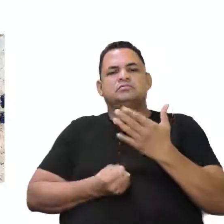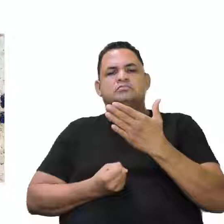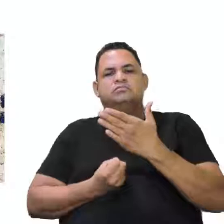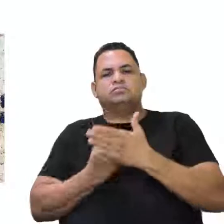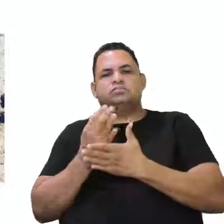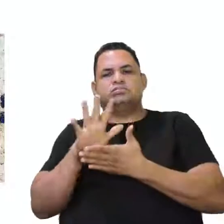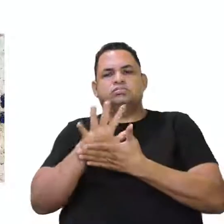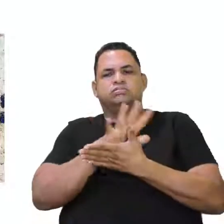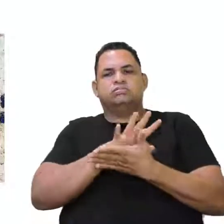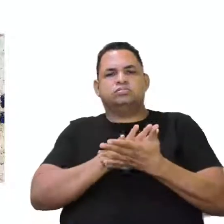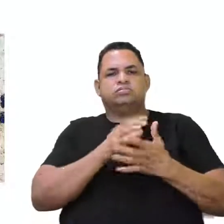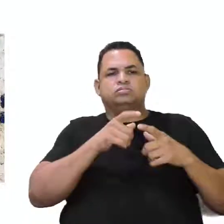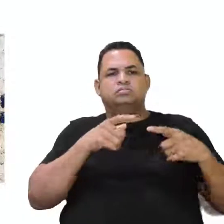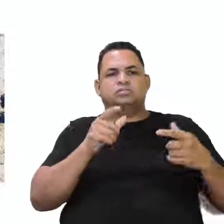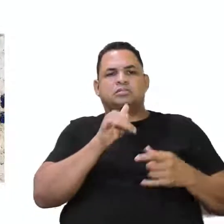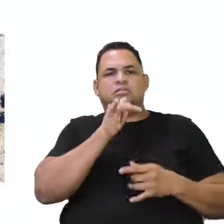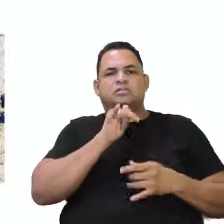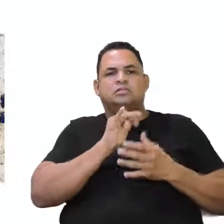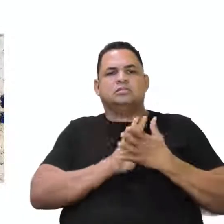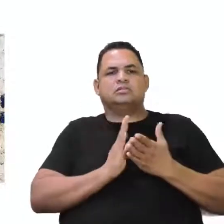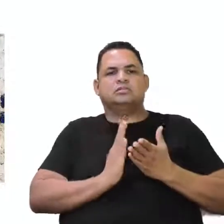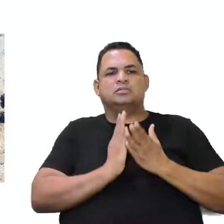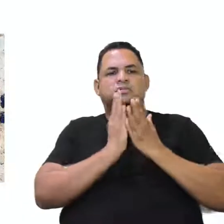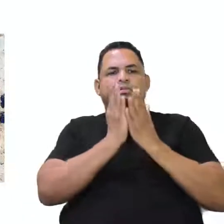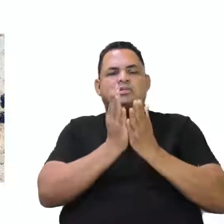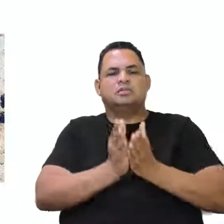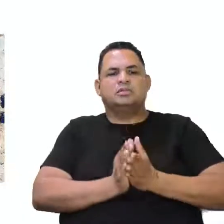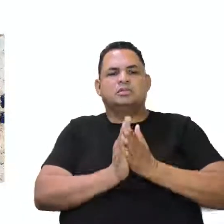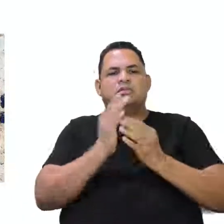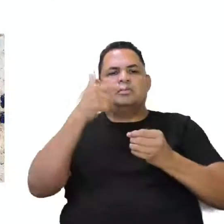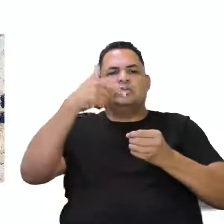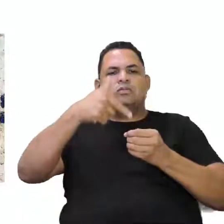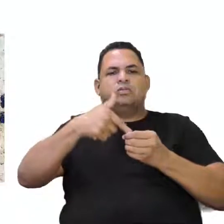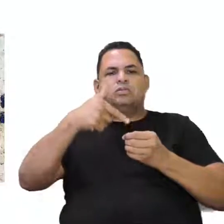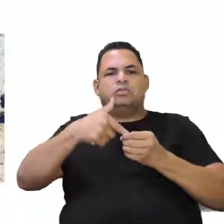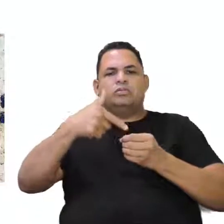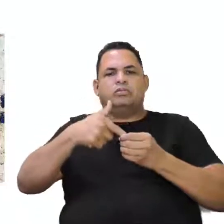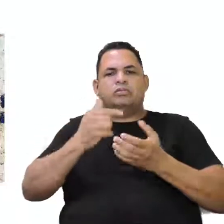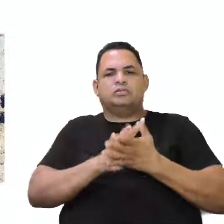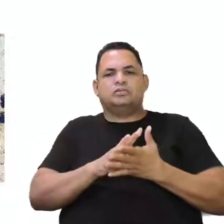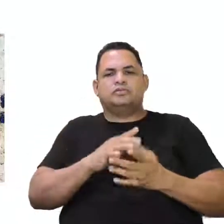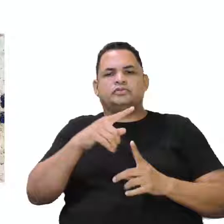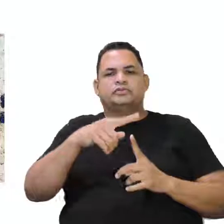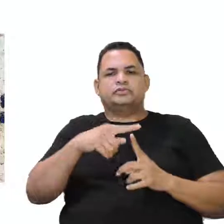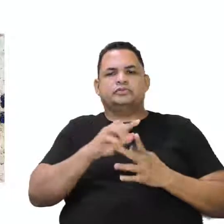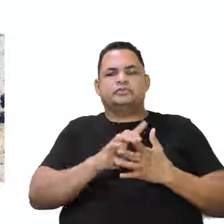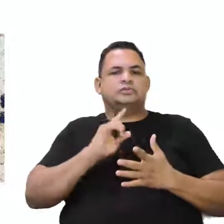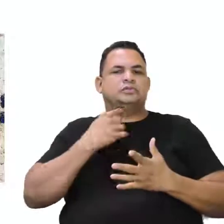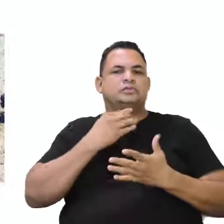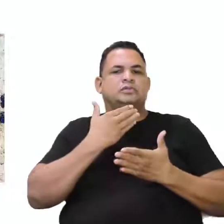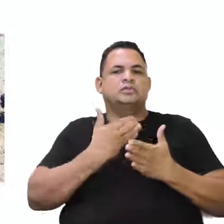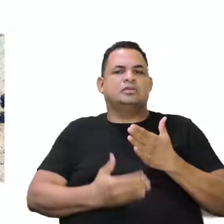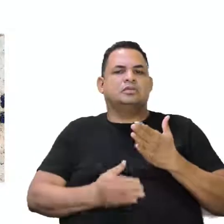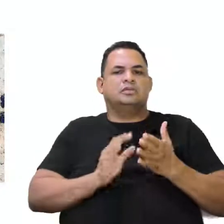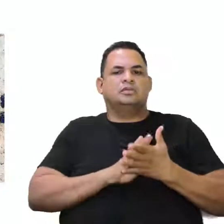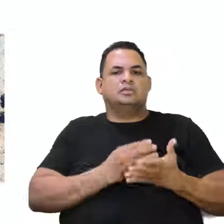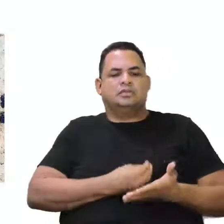de grande proporção, como, por exemplo, o naufrágio de petroleiros. Esse tipo de poluição causa perda